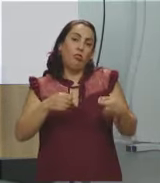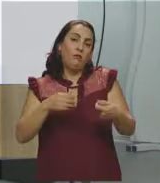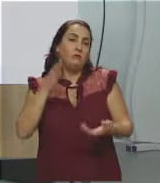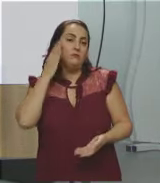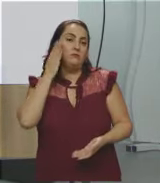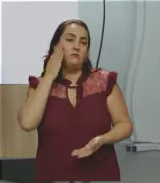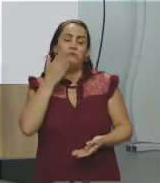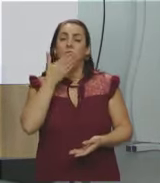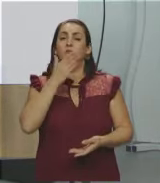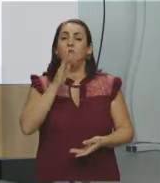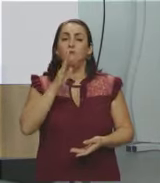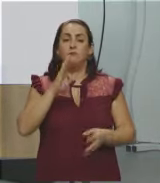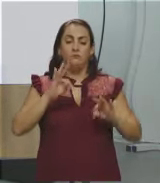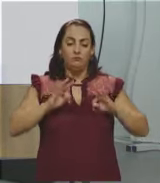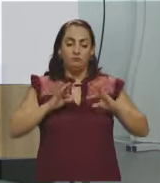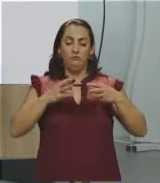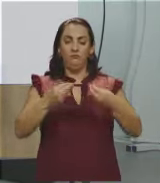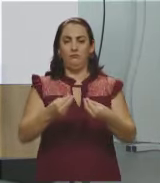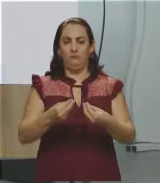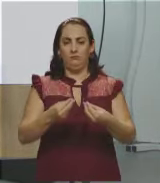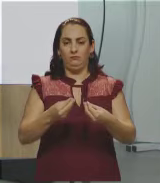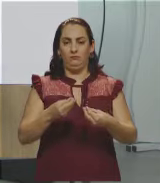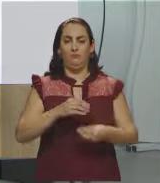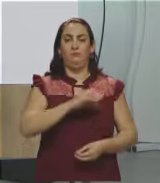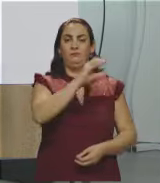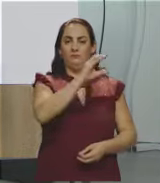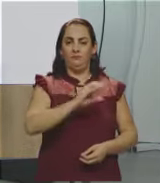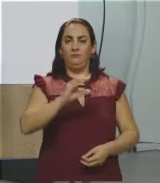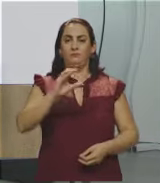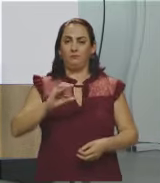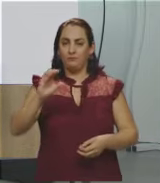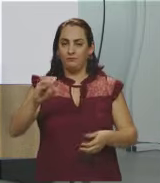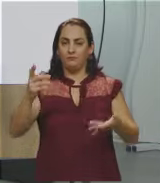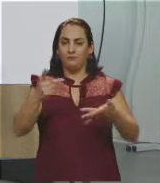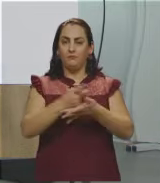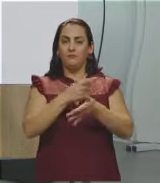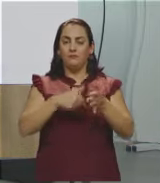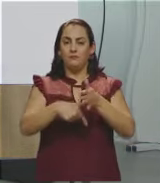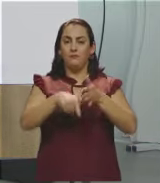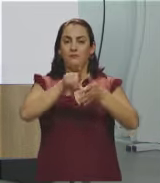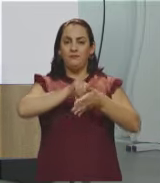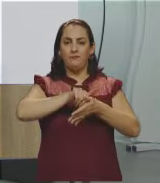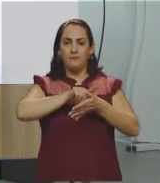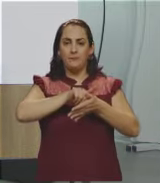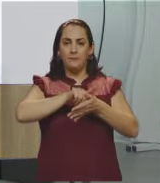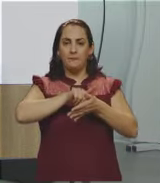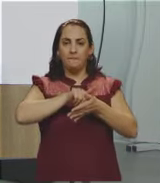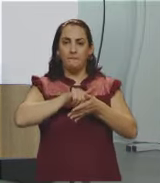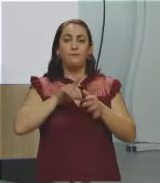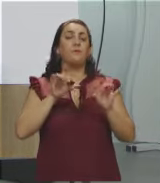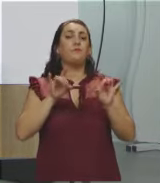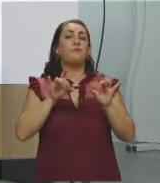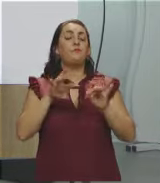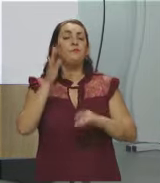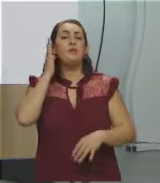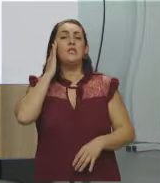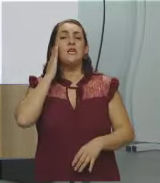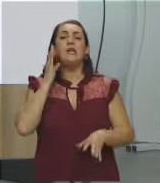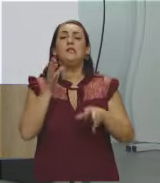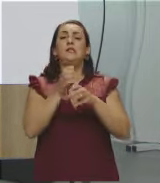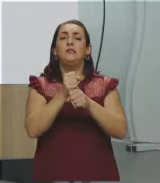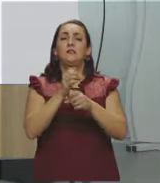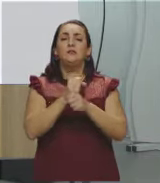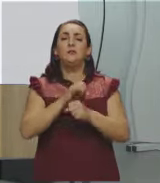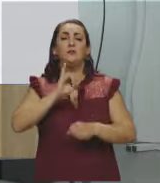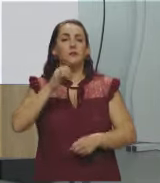circuito. E essa corrente total, que acontece antes da divisão, só é possível de calcular conhecendo a resistência equivalente.